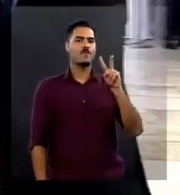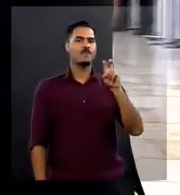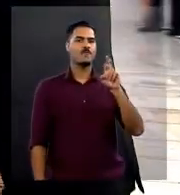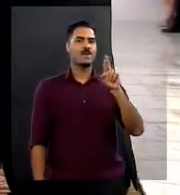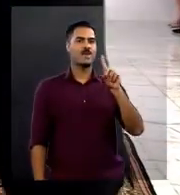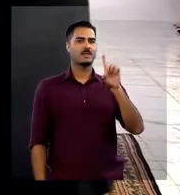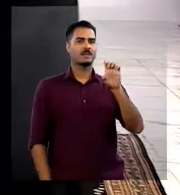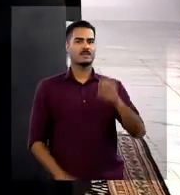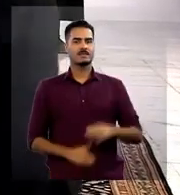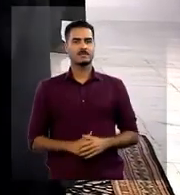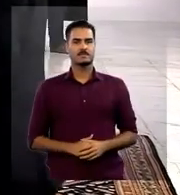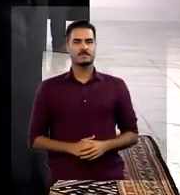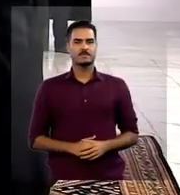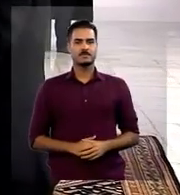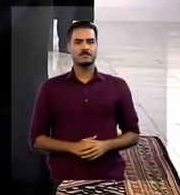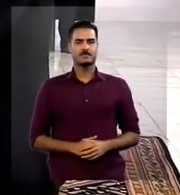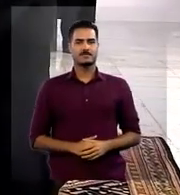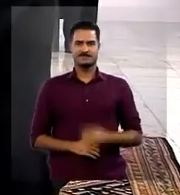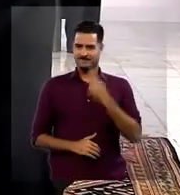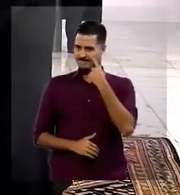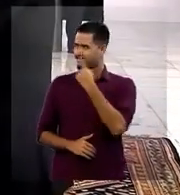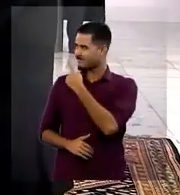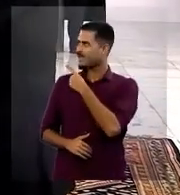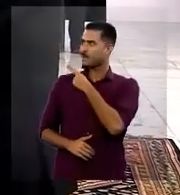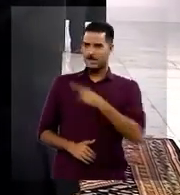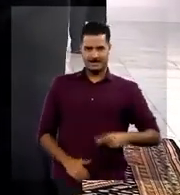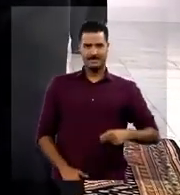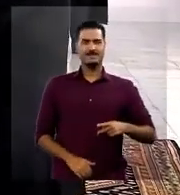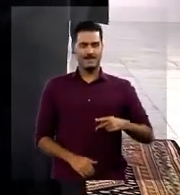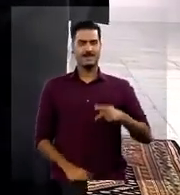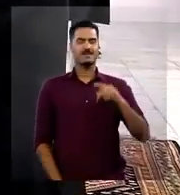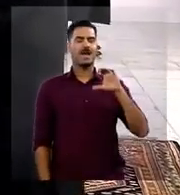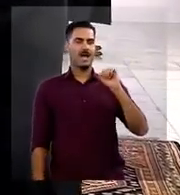Presidente da República de Cabo Verde,